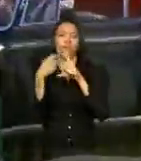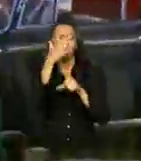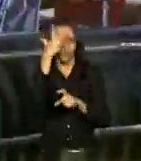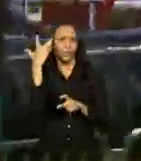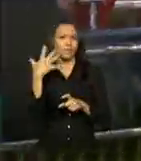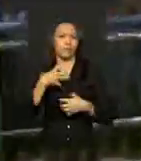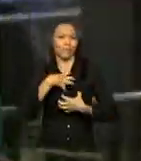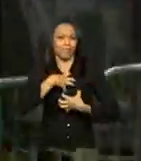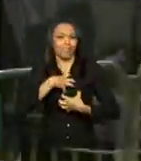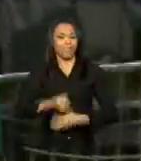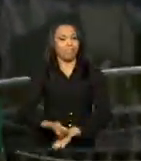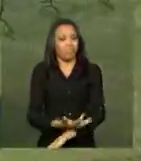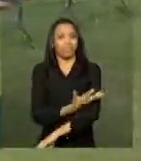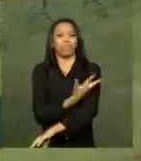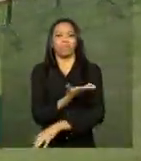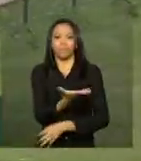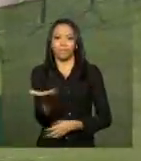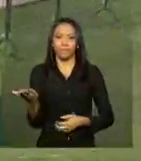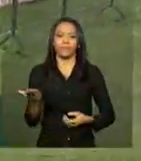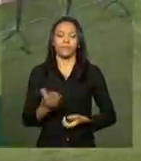Luciano? É.